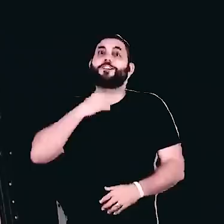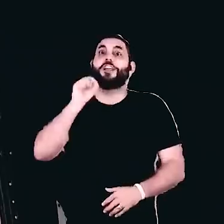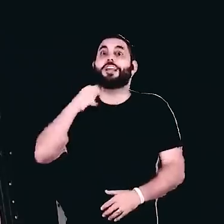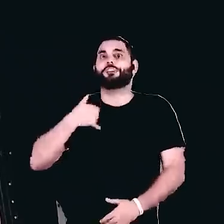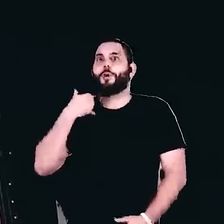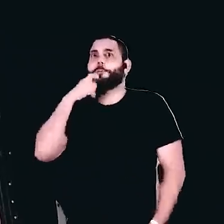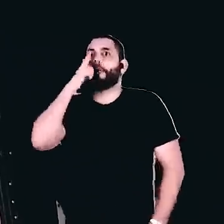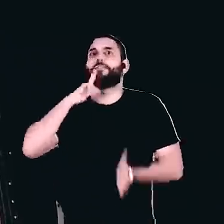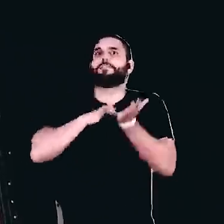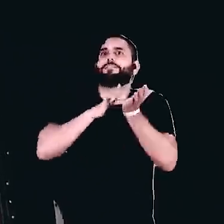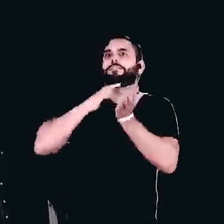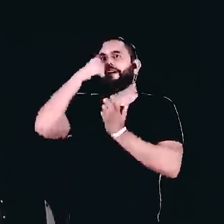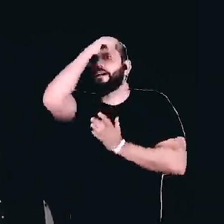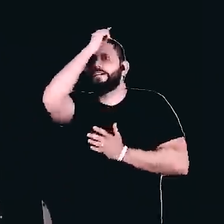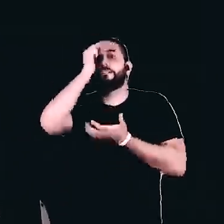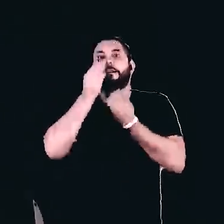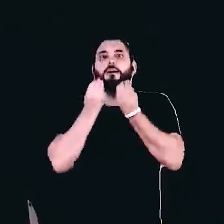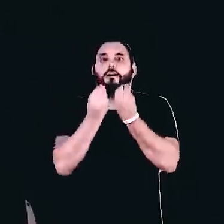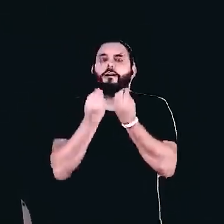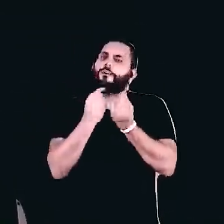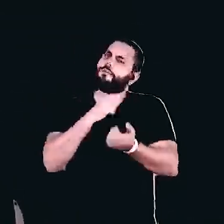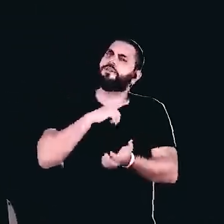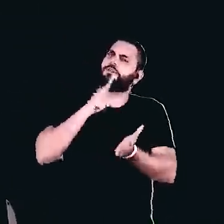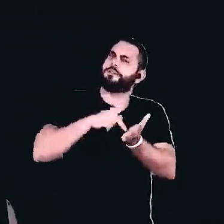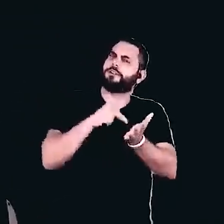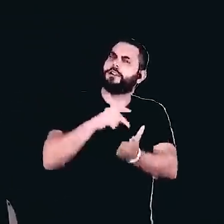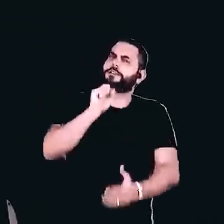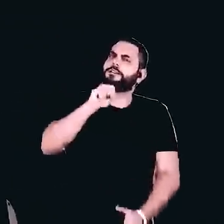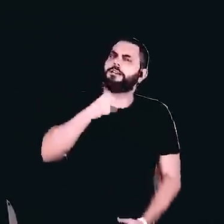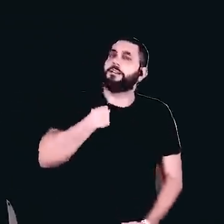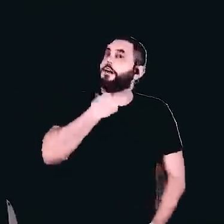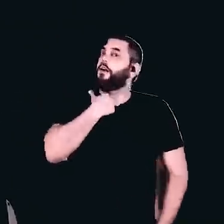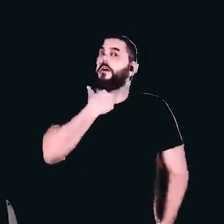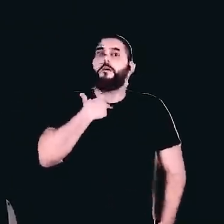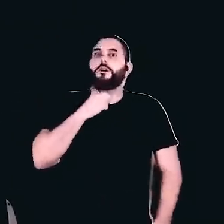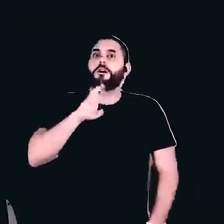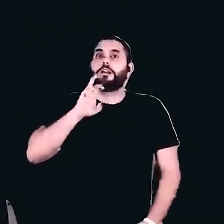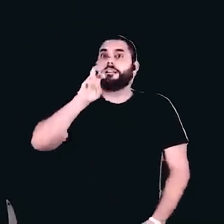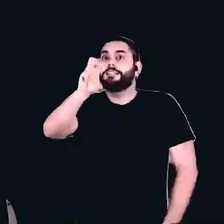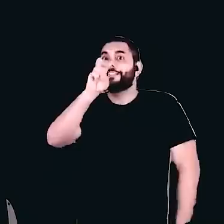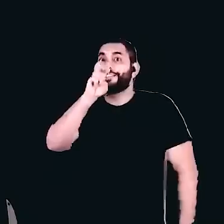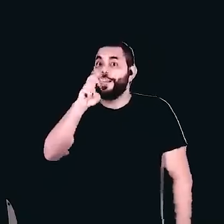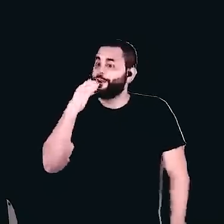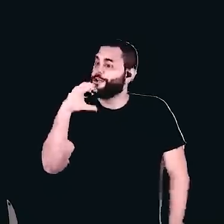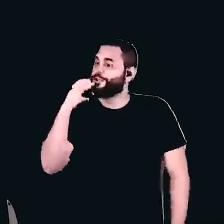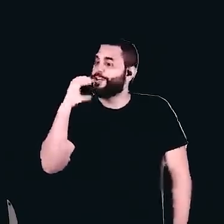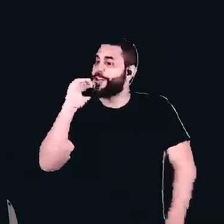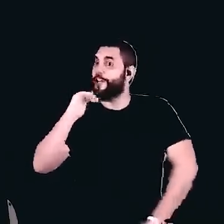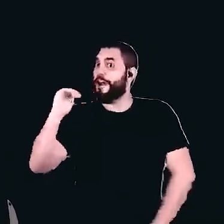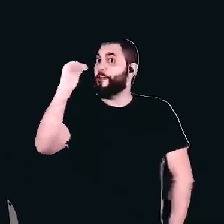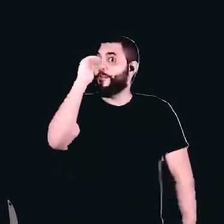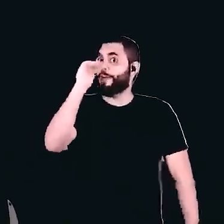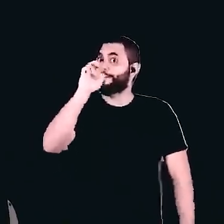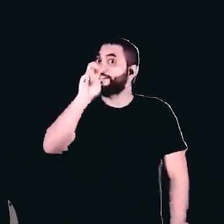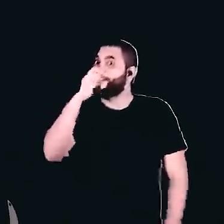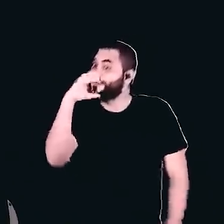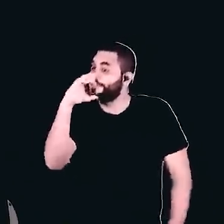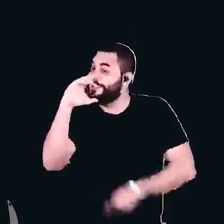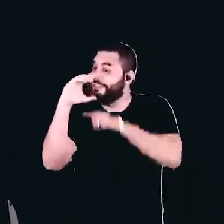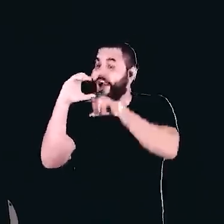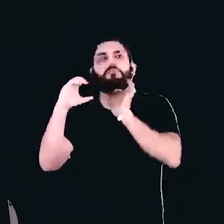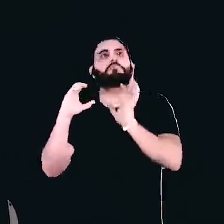Porque é assim, gente, infelizmente é a verdade. Tem gente que é assim, que ela não pode ter 5 centavos a mais de alguma coisa. 5 centavos a